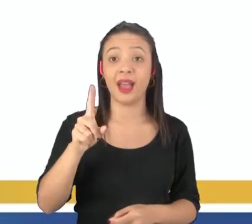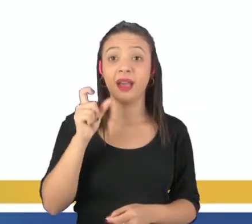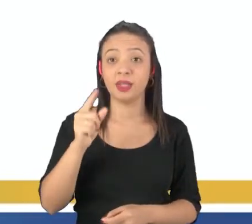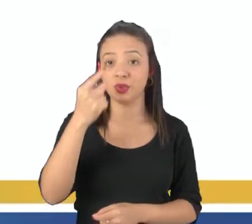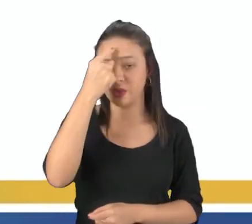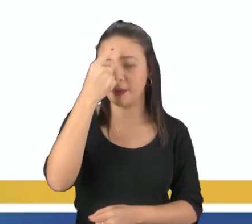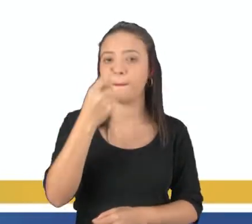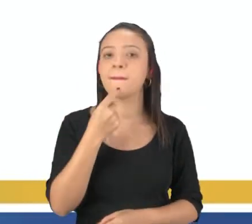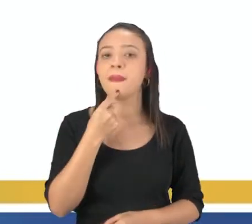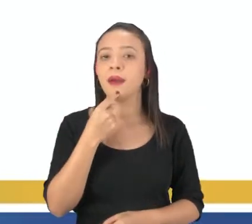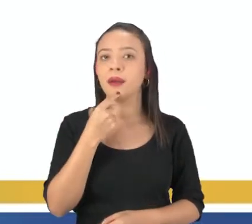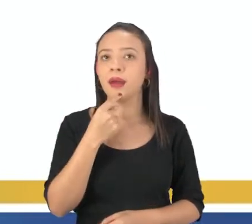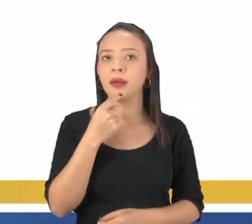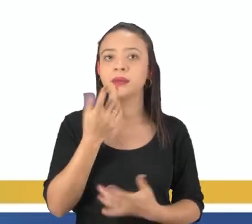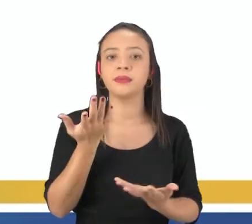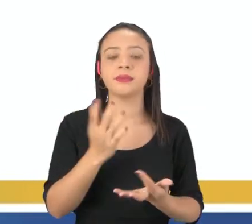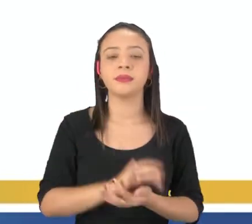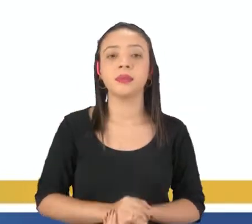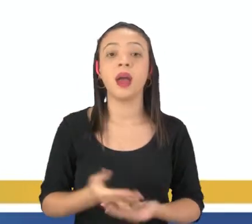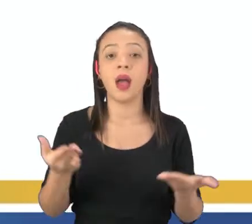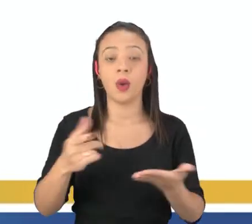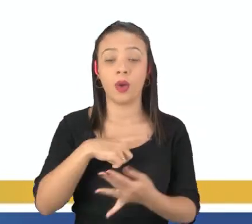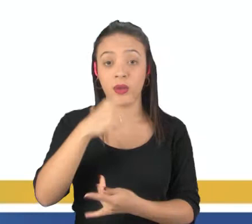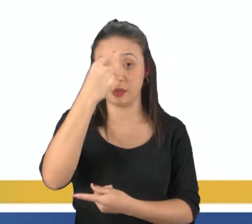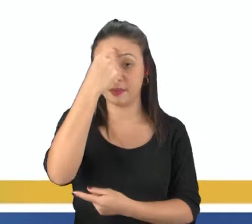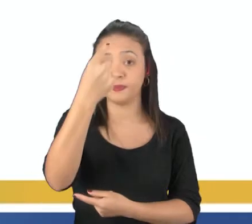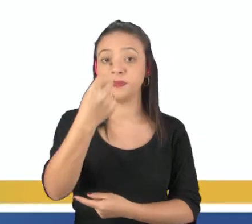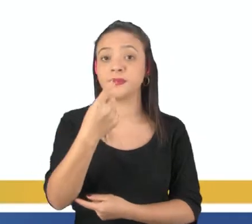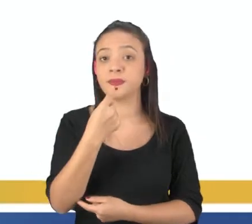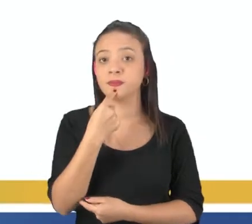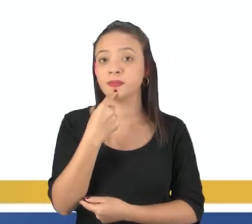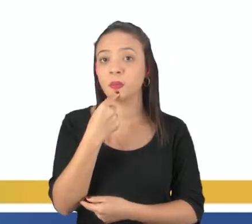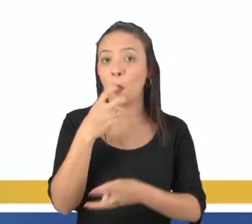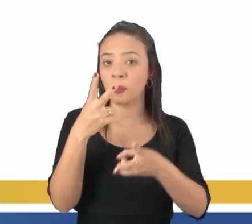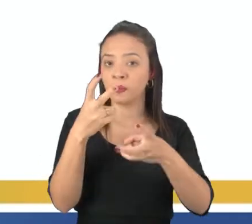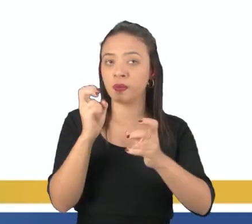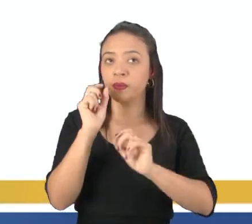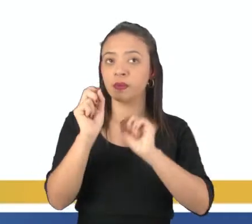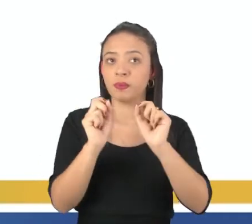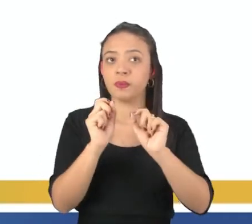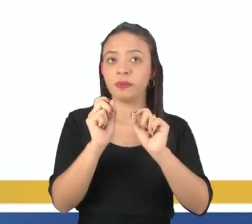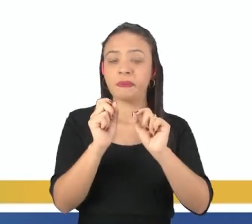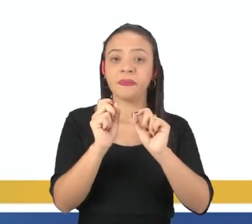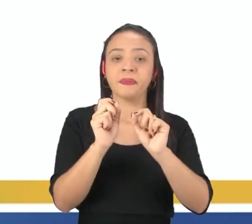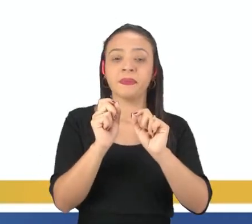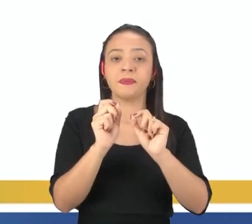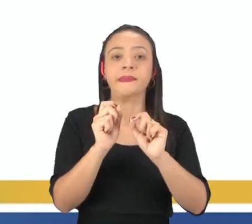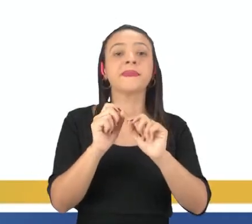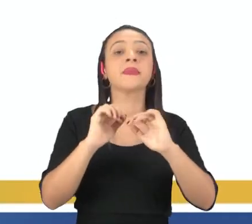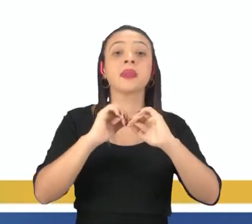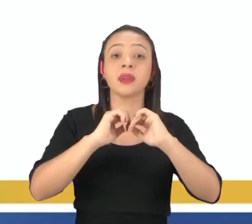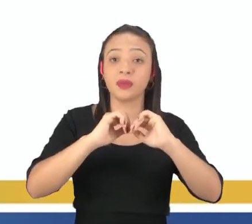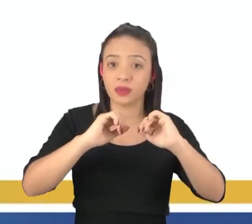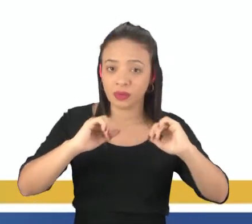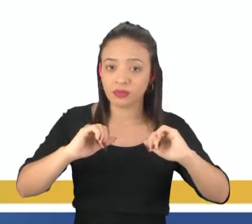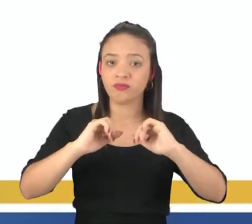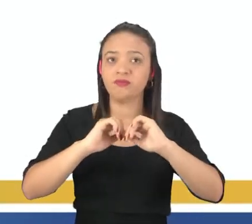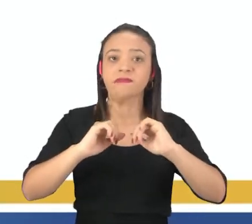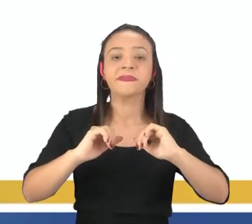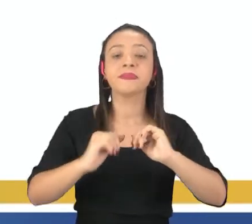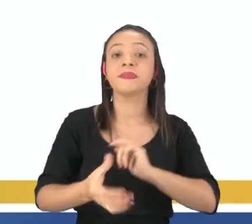na figura agora que eu já tenho uma segura Observe que essa figura ela foi dividida